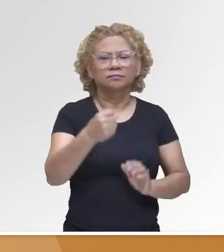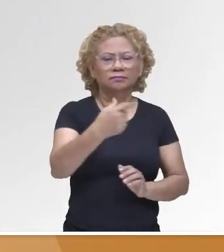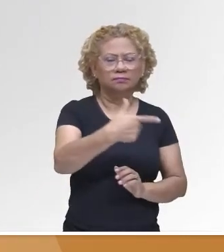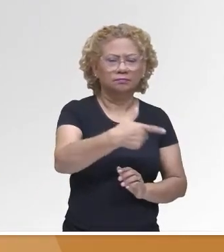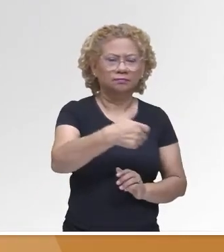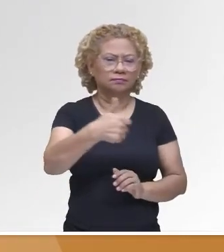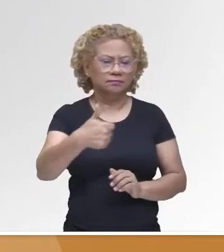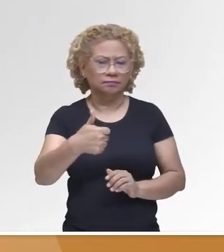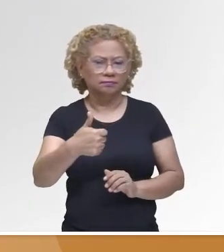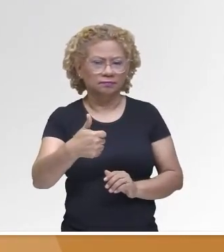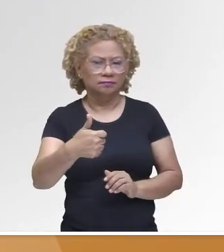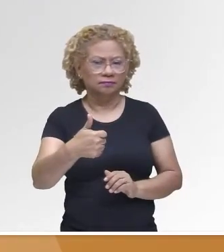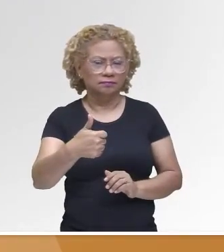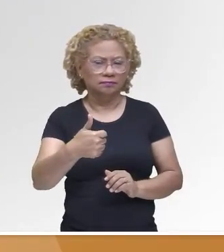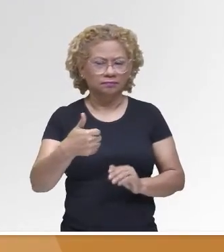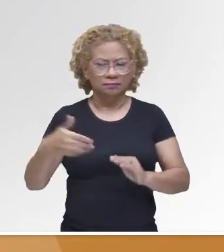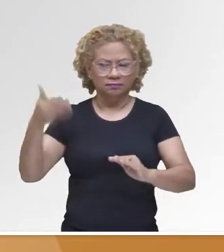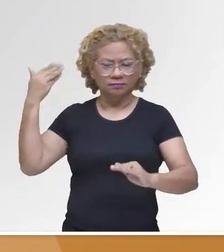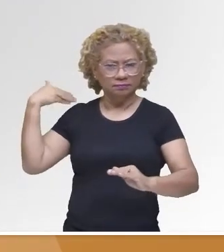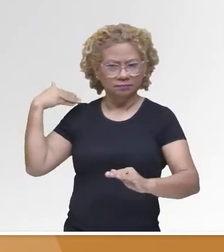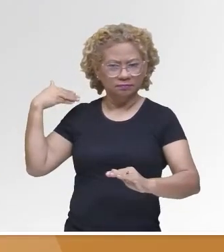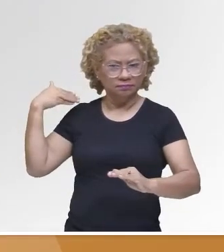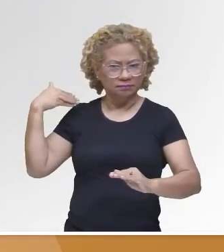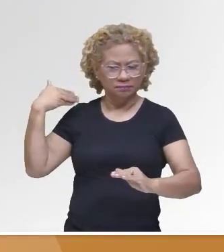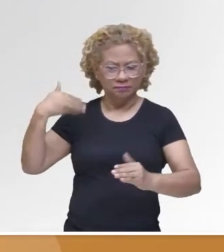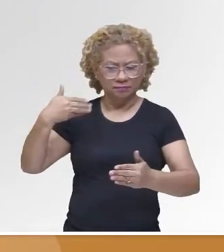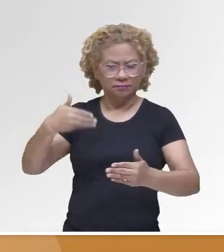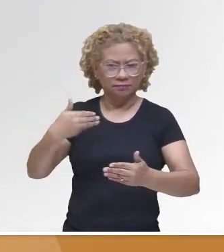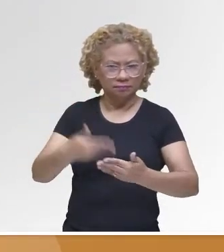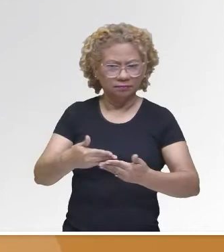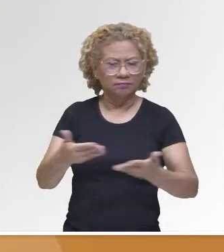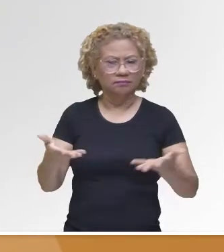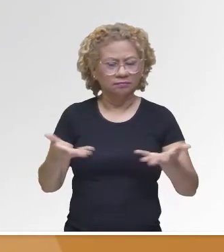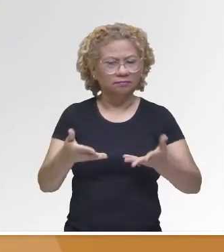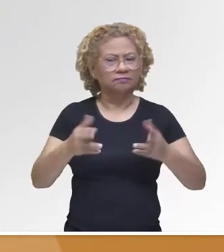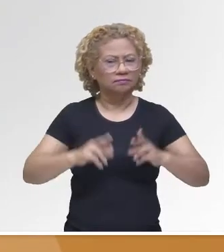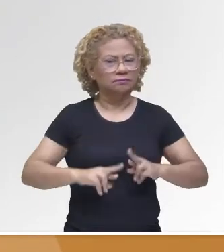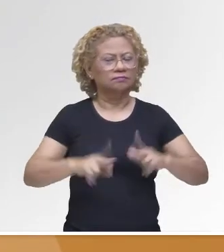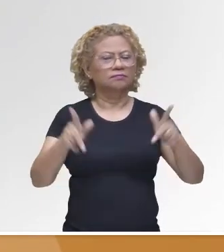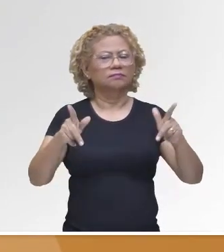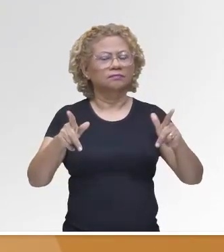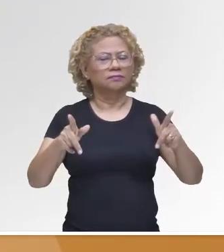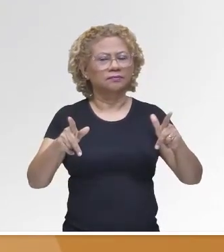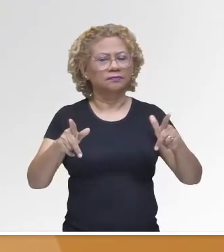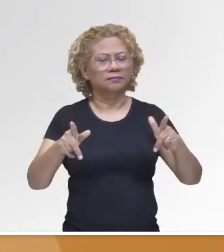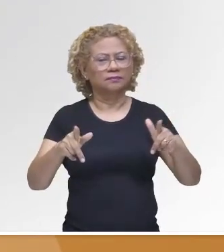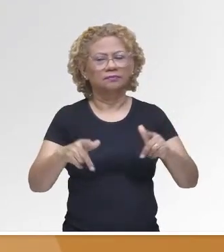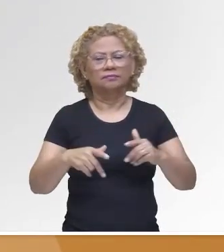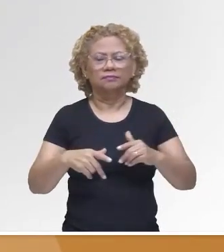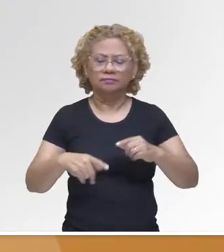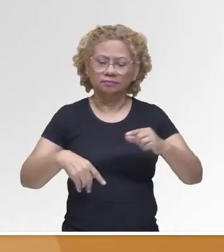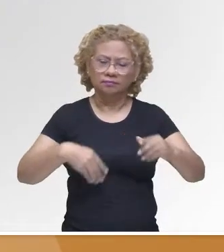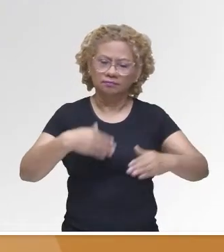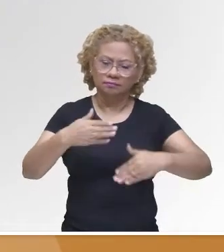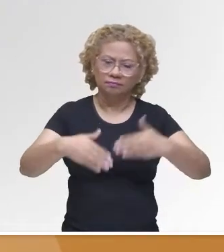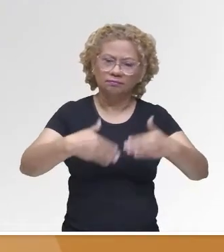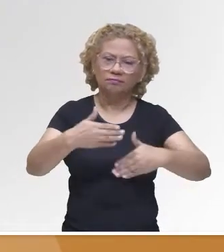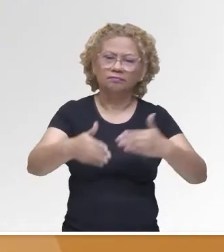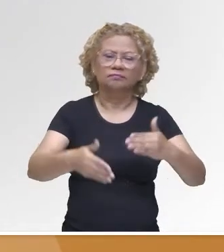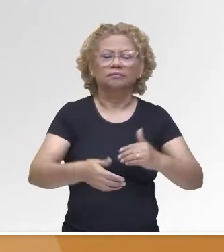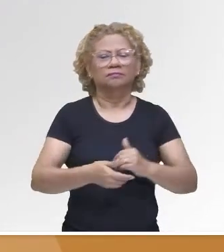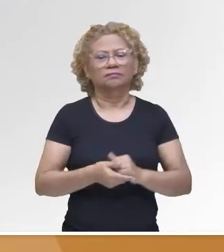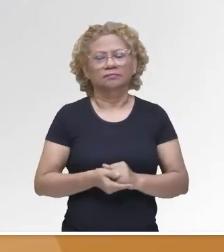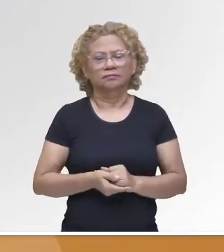hoje. Então, é o desafio do método. Ele está sempre, né, acompanhando o desenvolvimento, né,